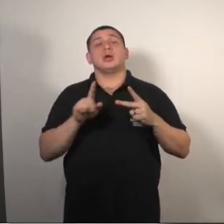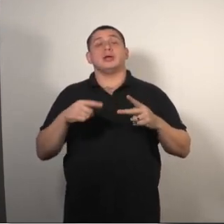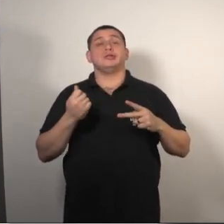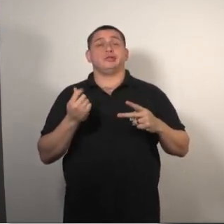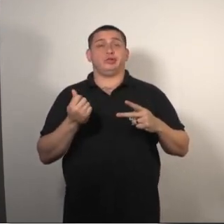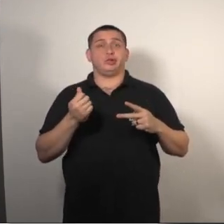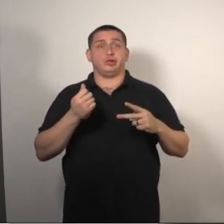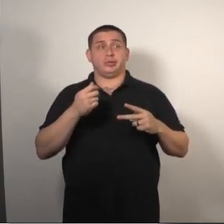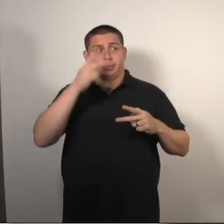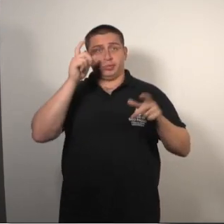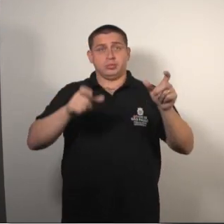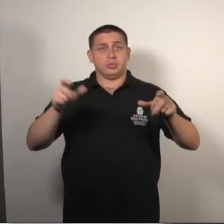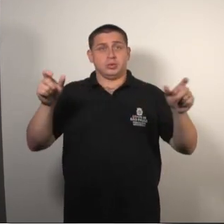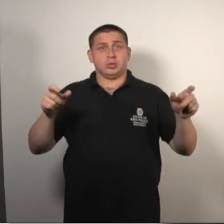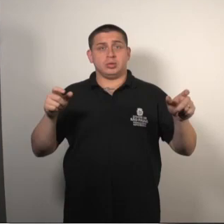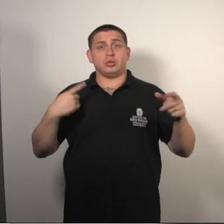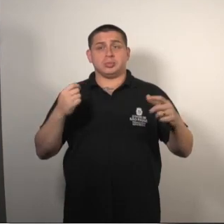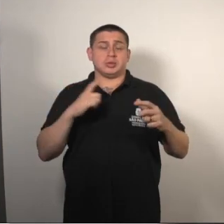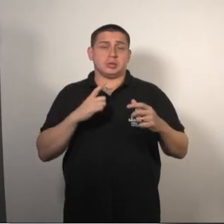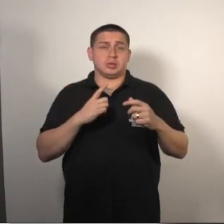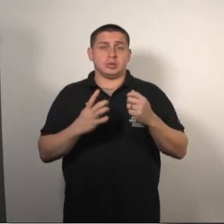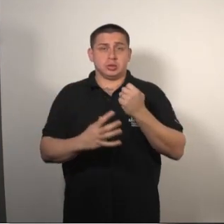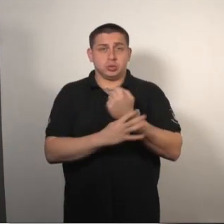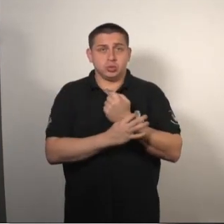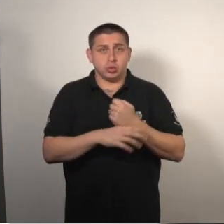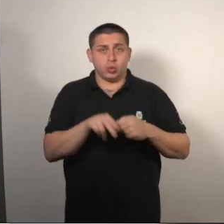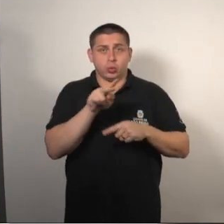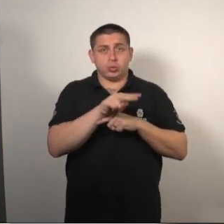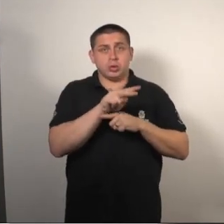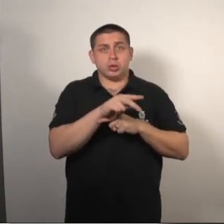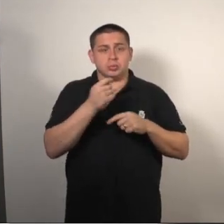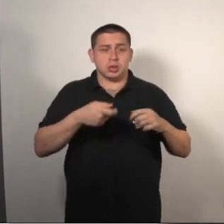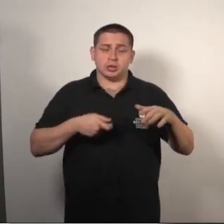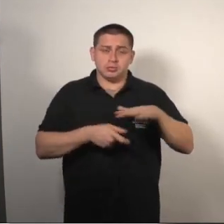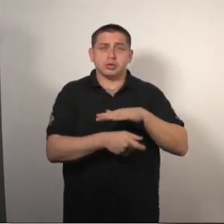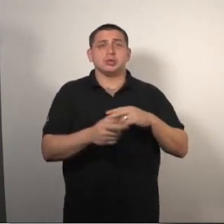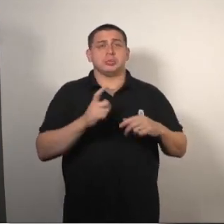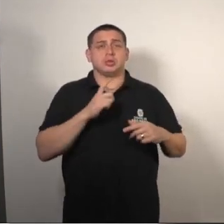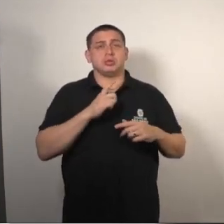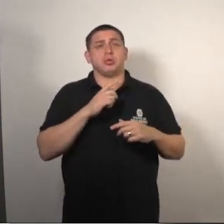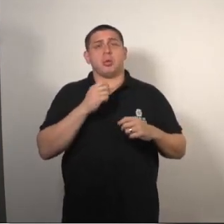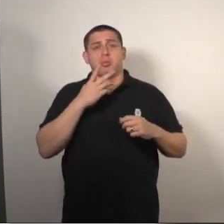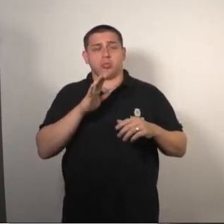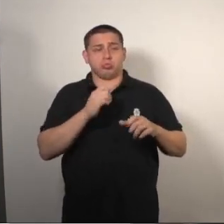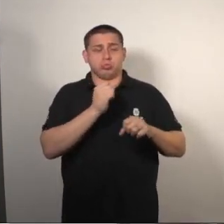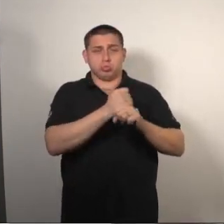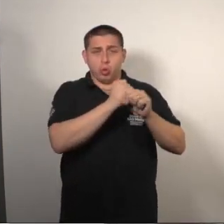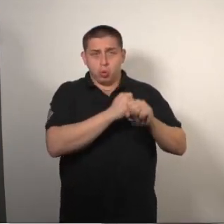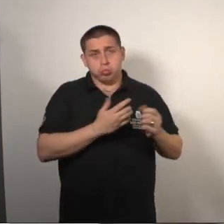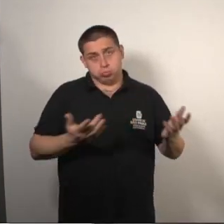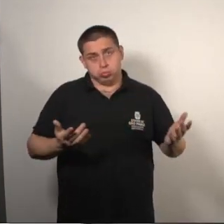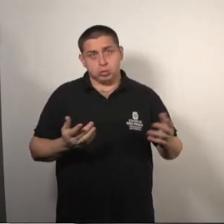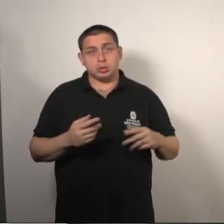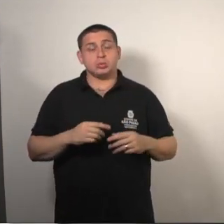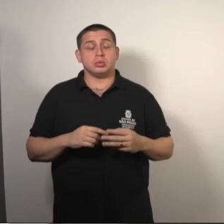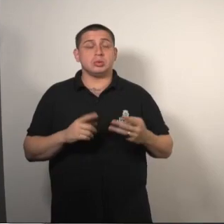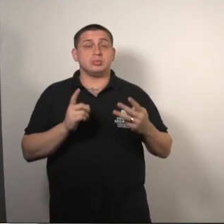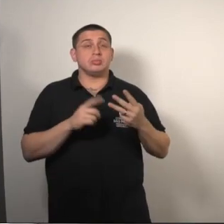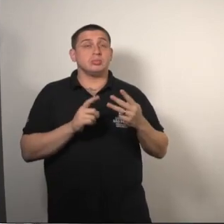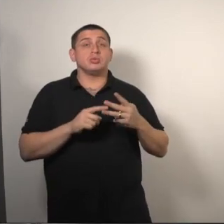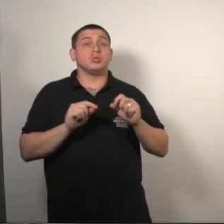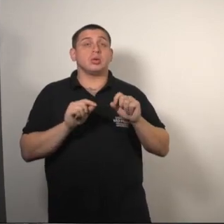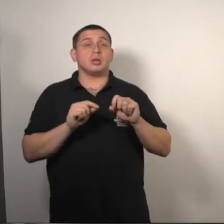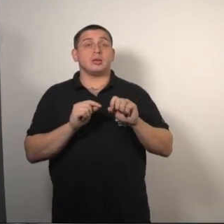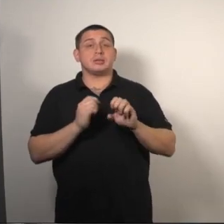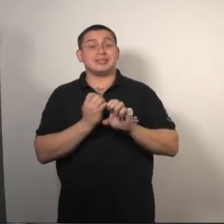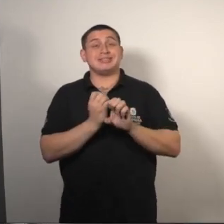a preservar esse patrimônio. E um conceito bastante importante de engenharia, né? À medida